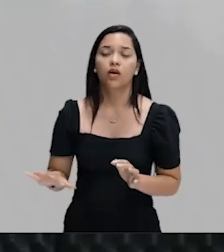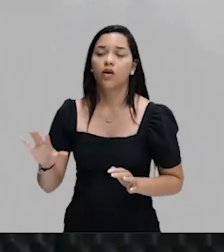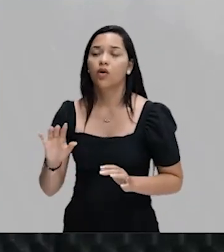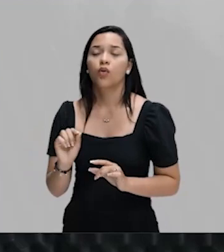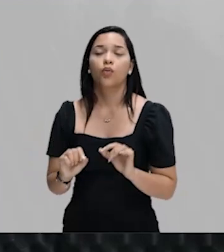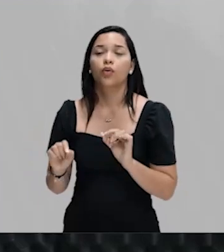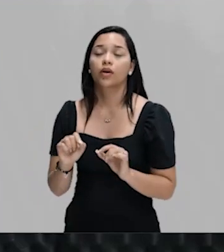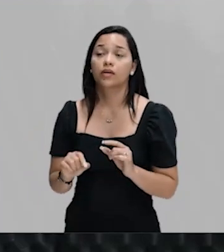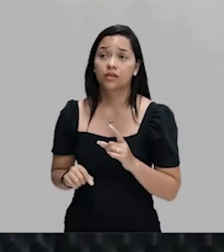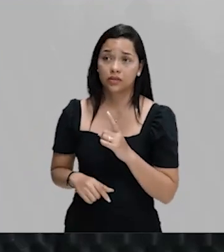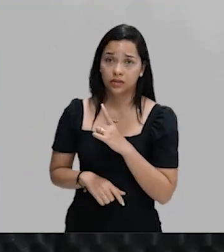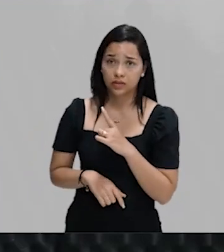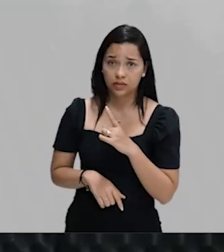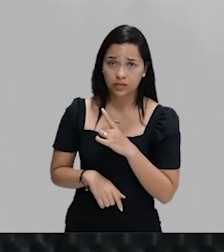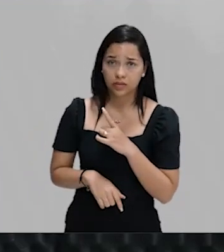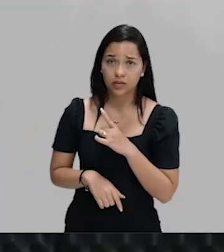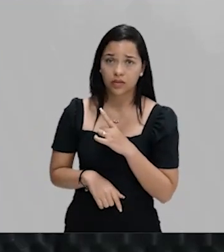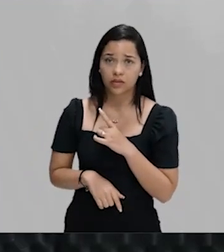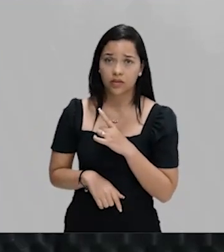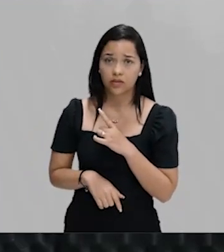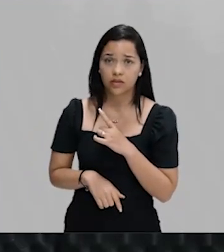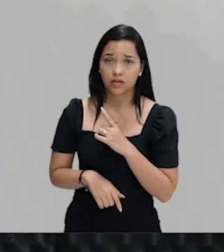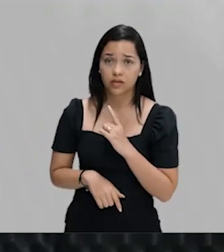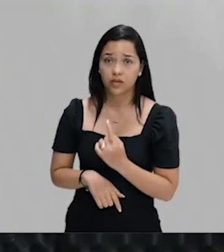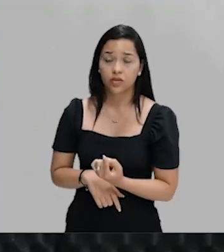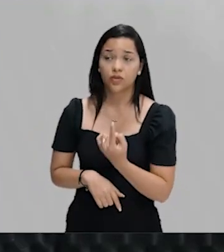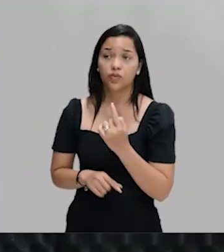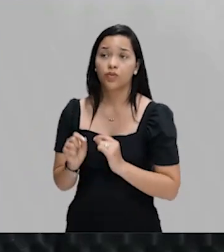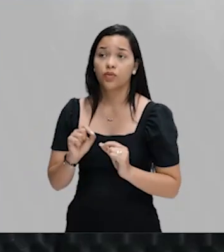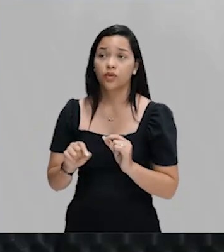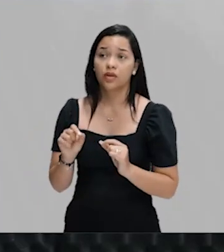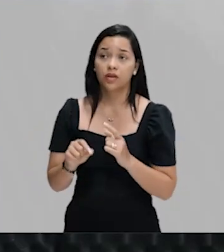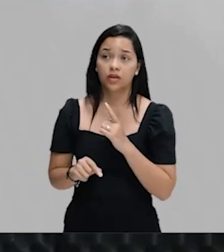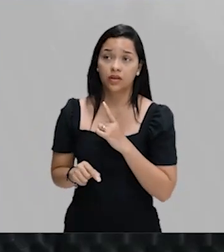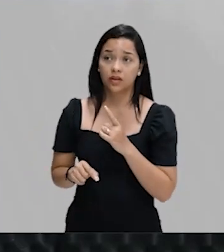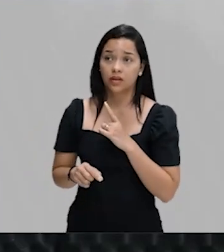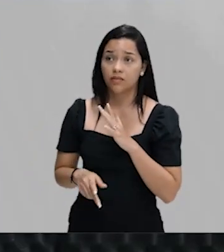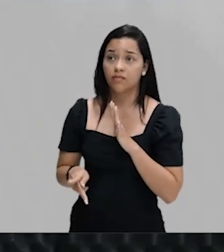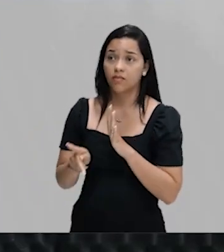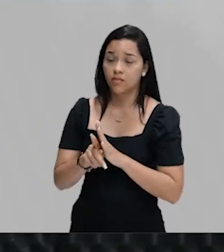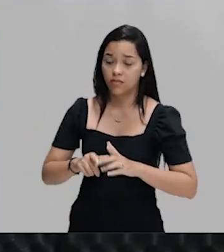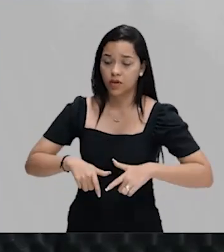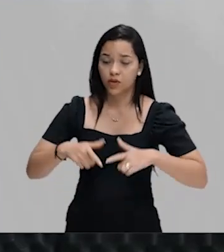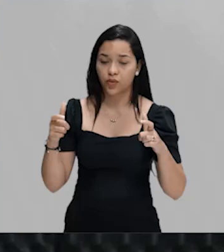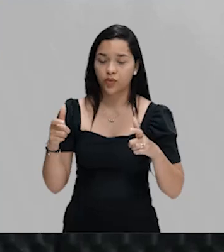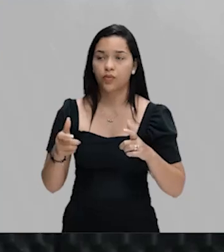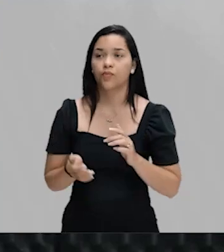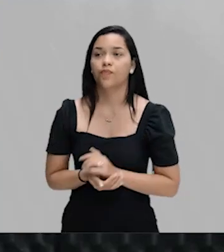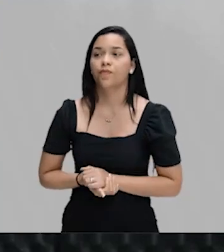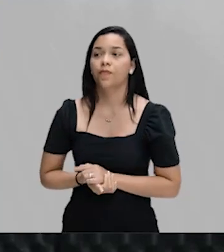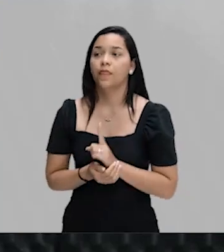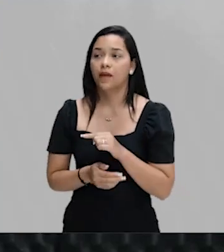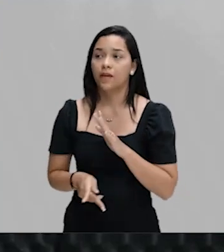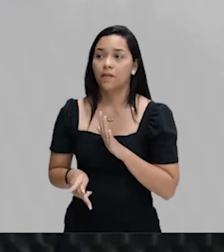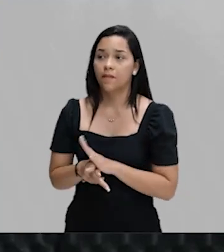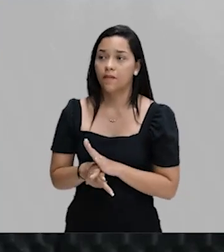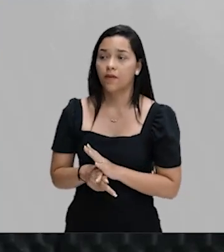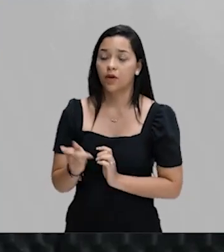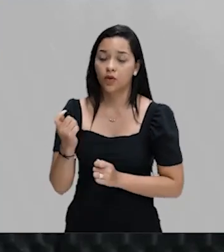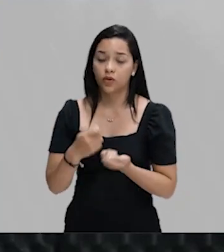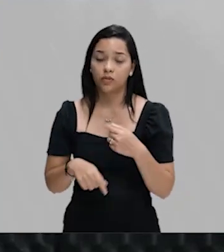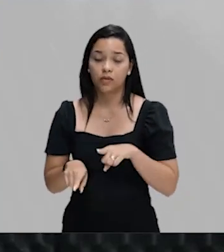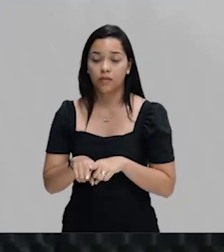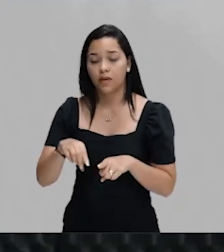Europeia é o único bloco econômico que chegou no estágio maior de integração. Ela é uma união